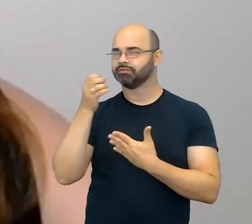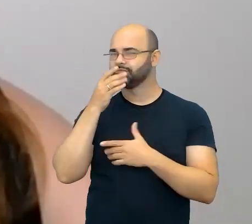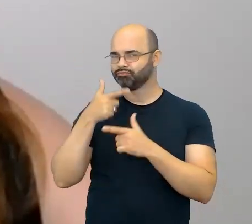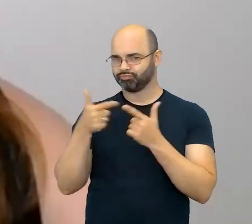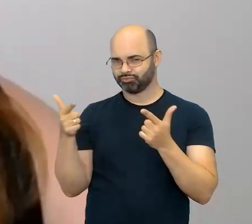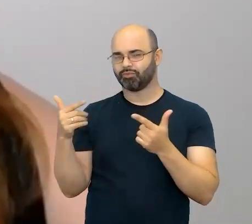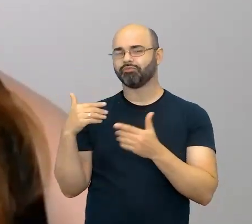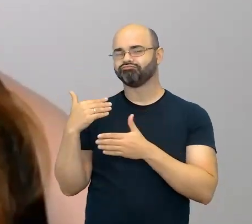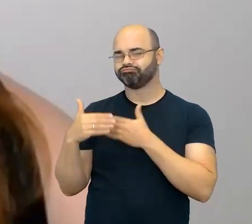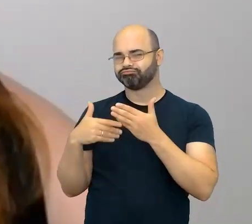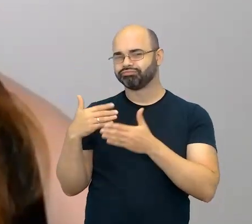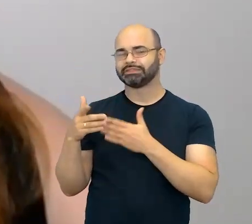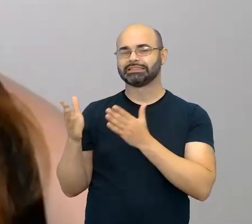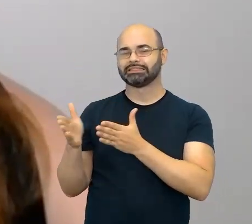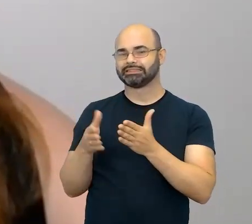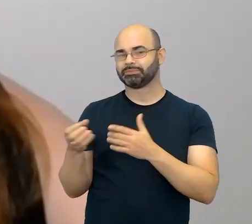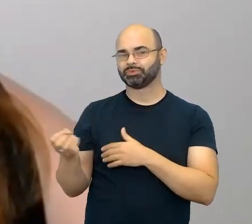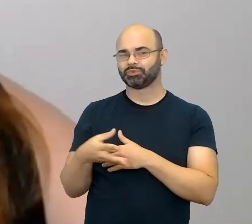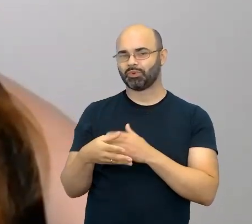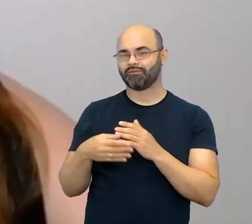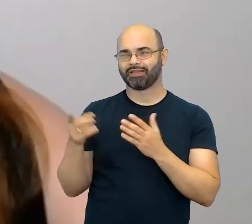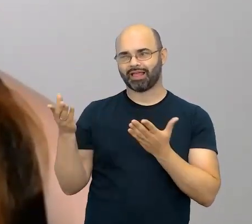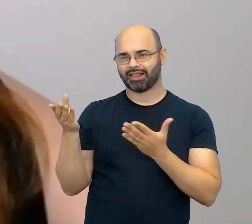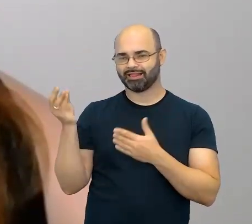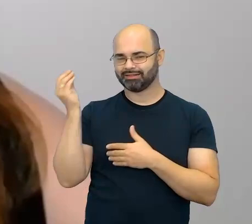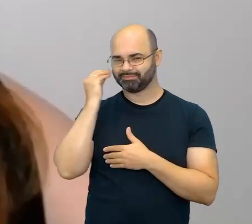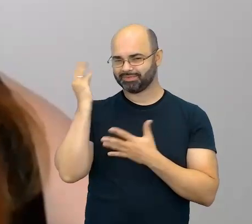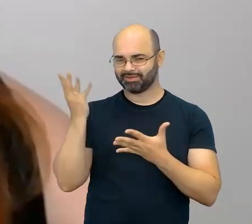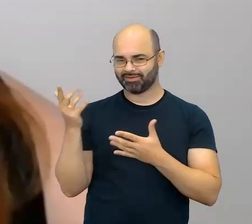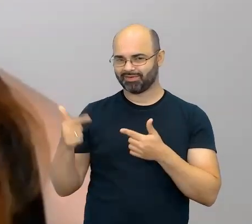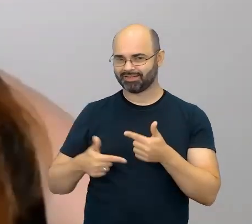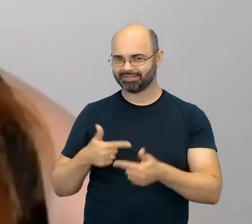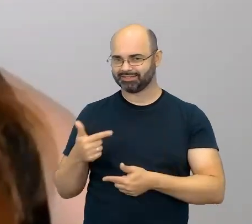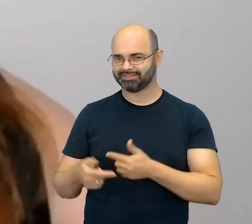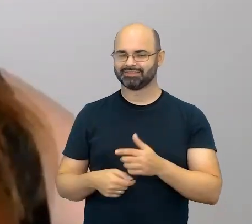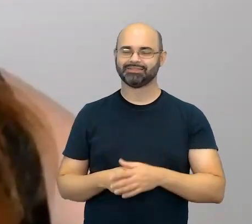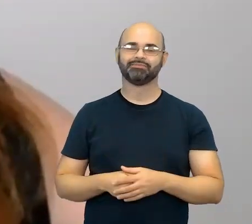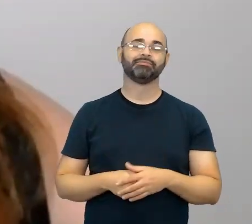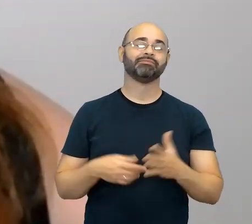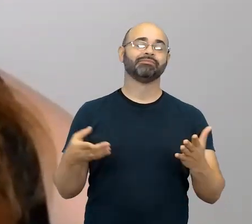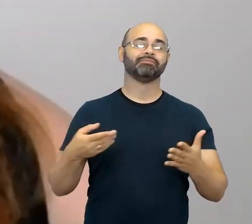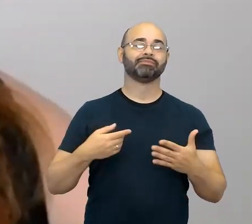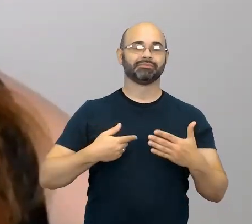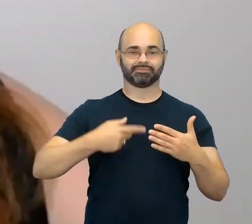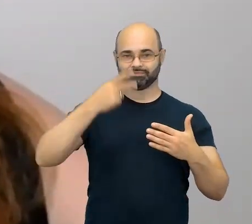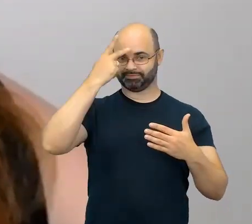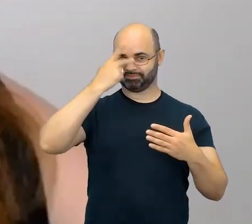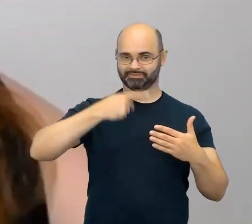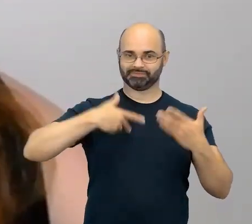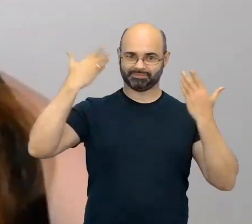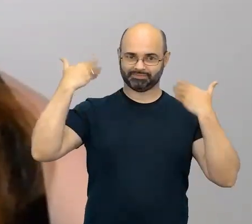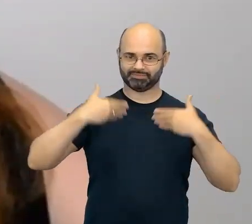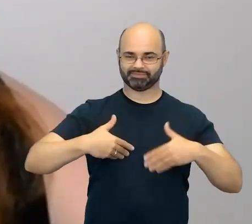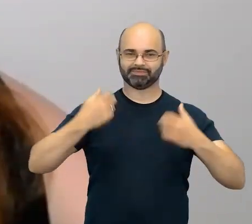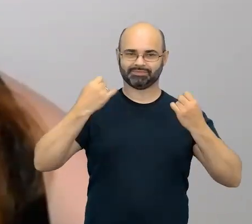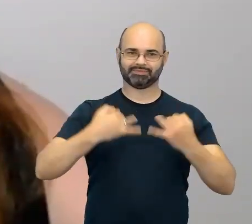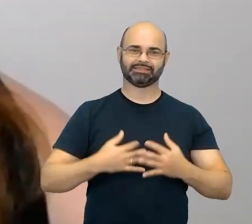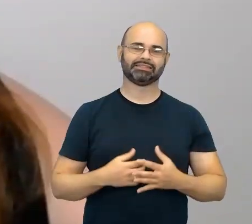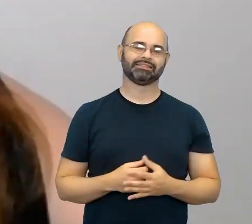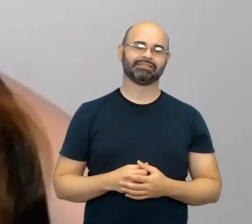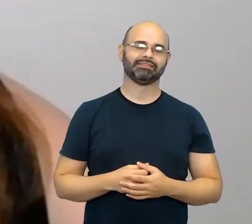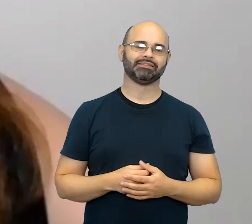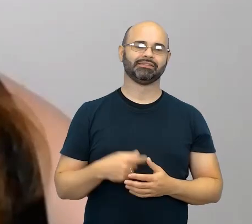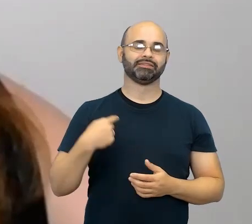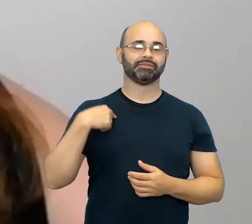nova etapa que ela se encontra. E já vou fazer aqui a minha autodescrição. Eu